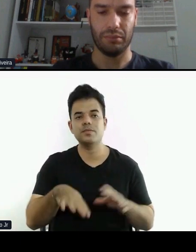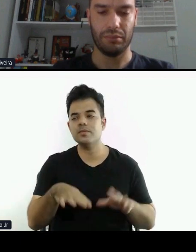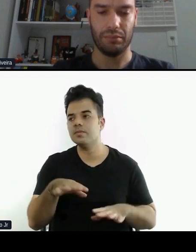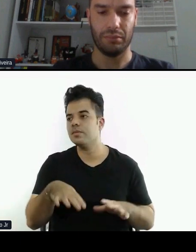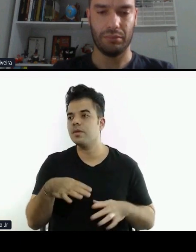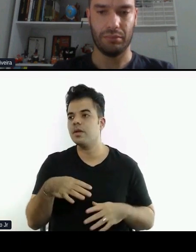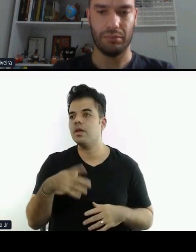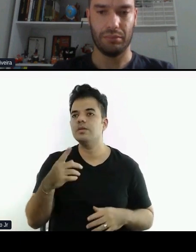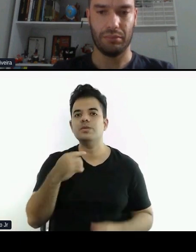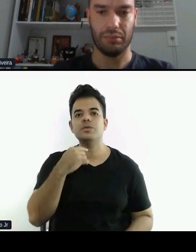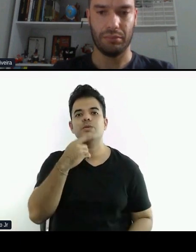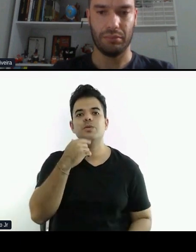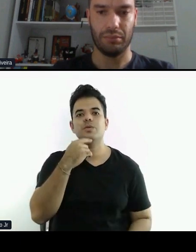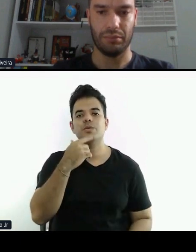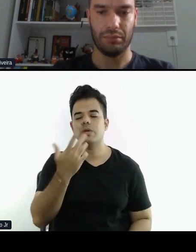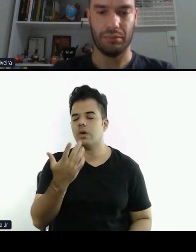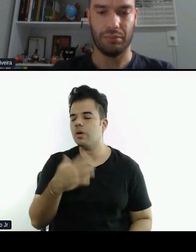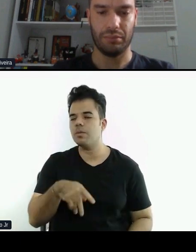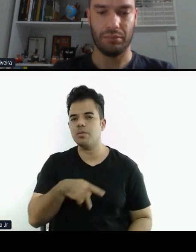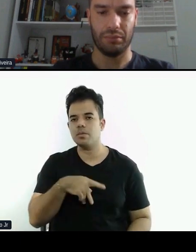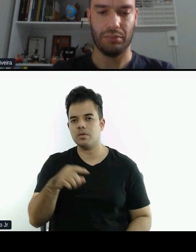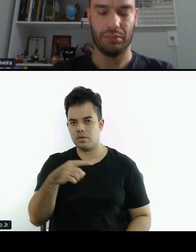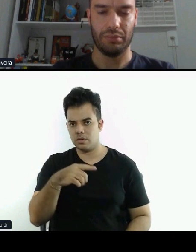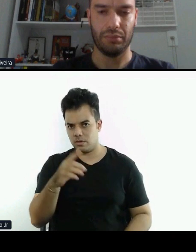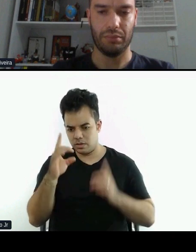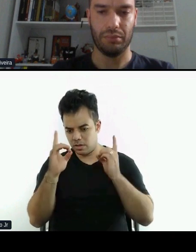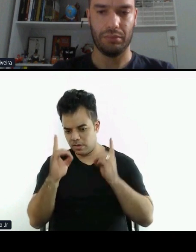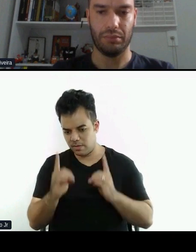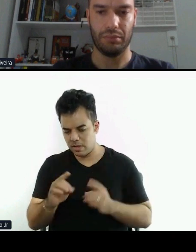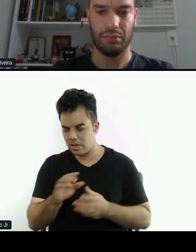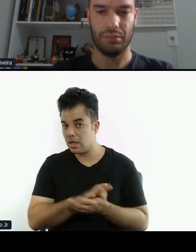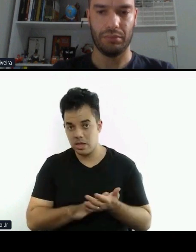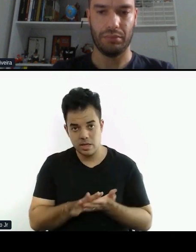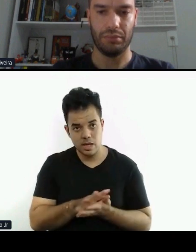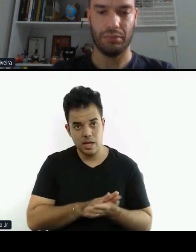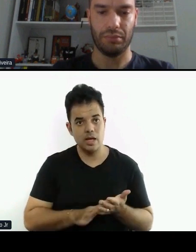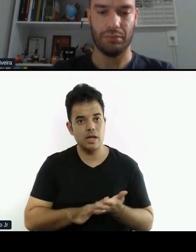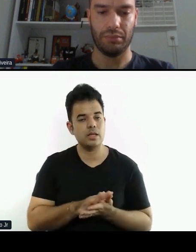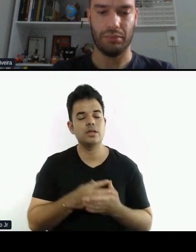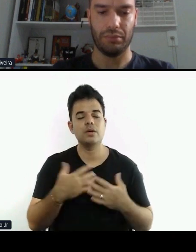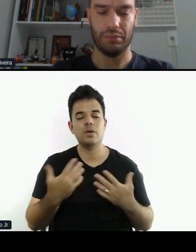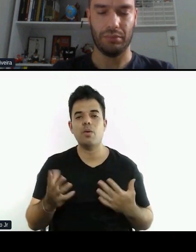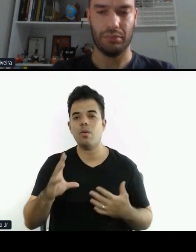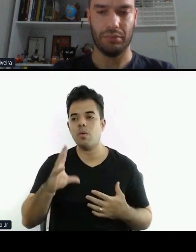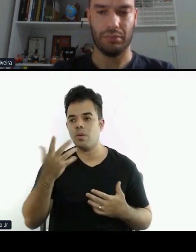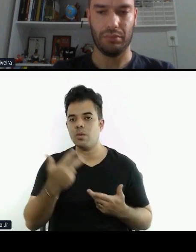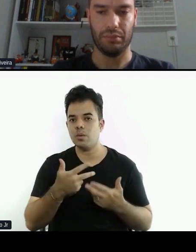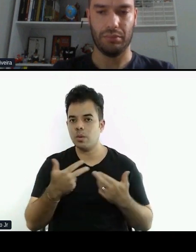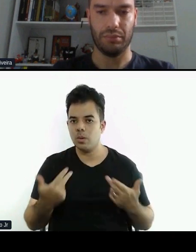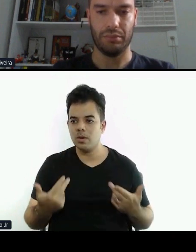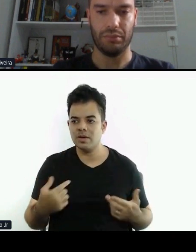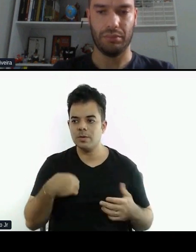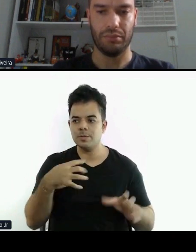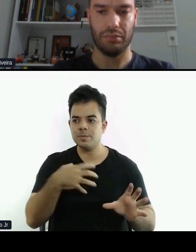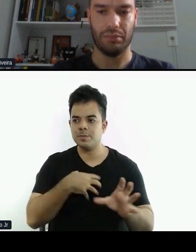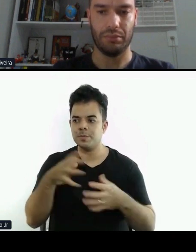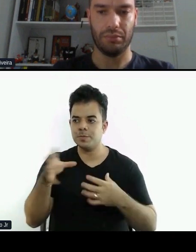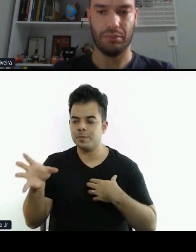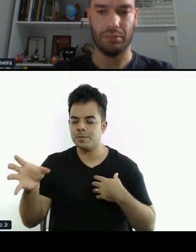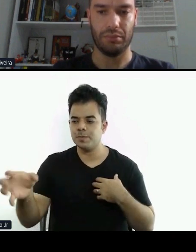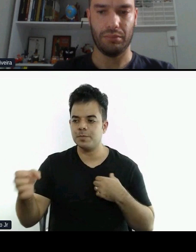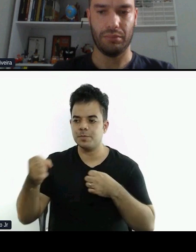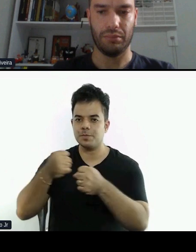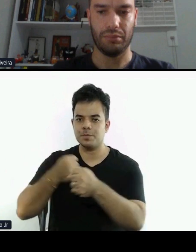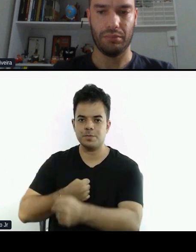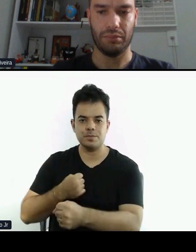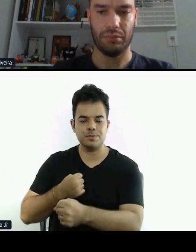necessidade especial ou uma deficiência, a gente não consegue imaginar o que é se colocar no lugar do outro. A gente